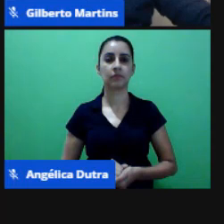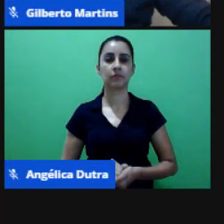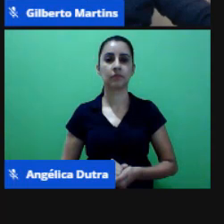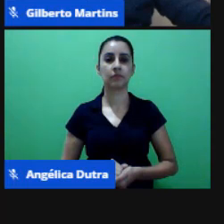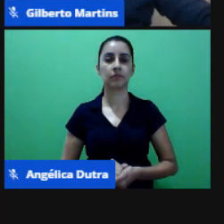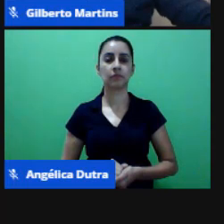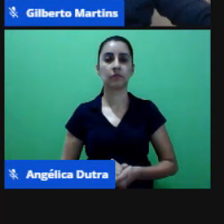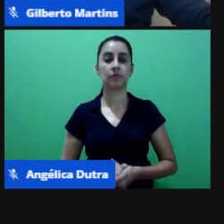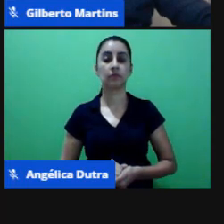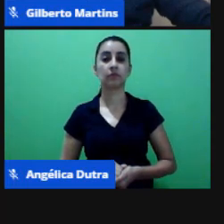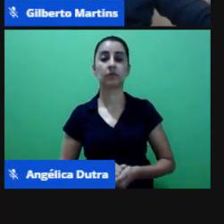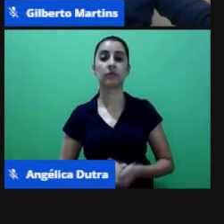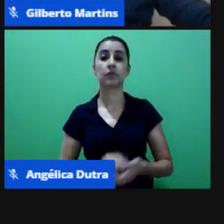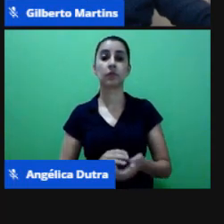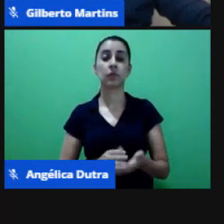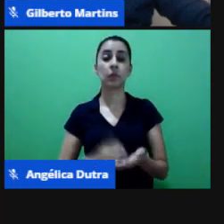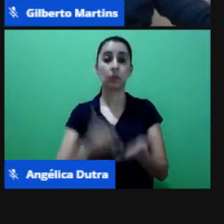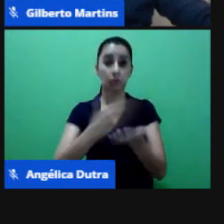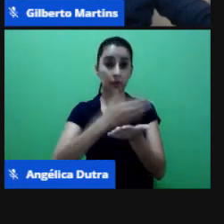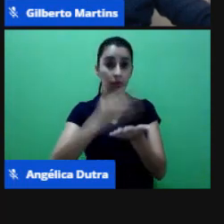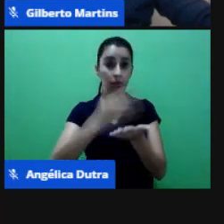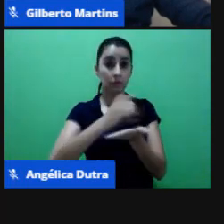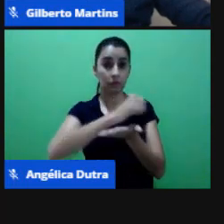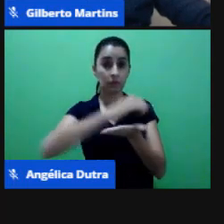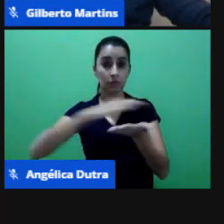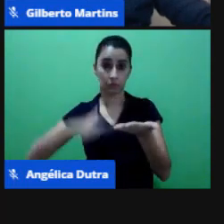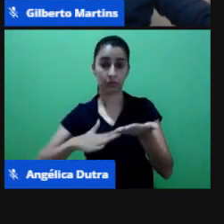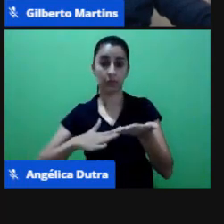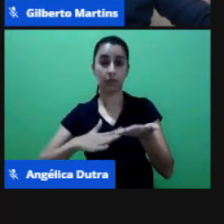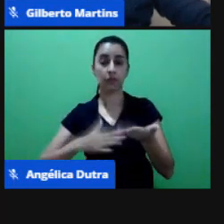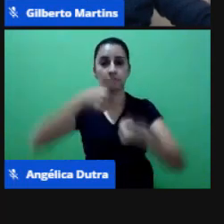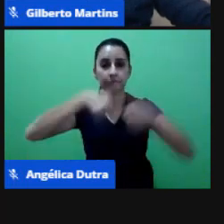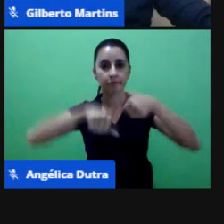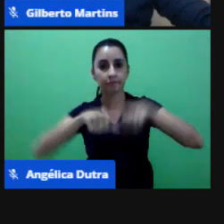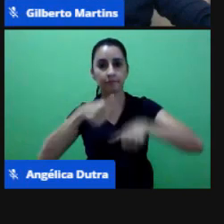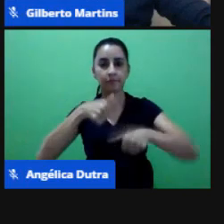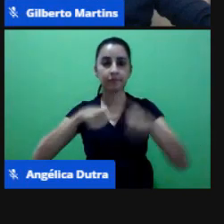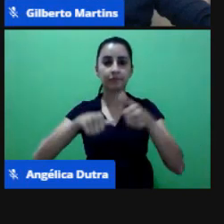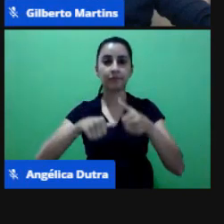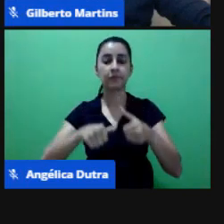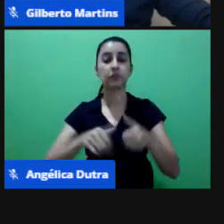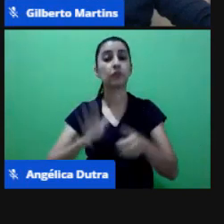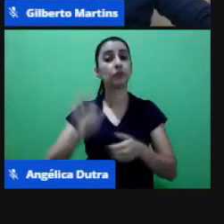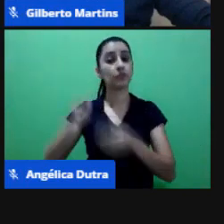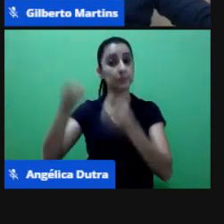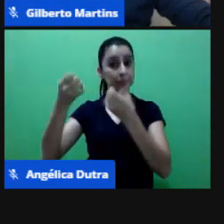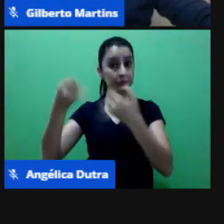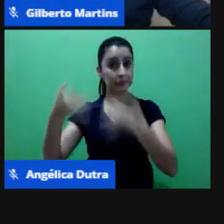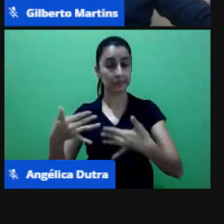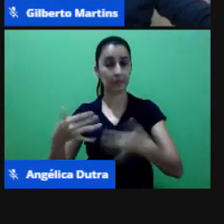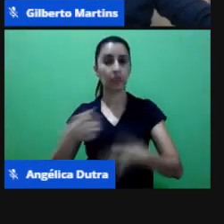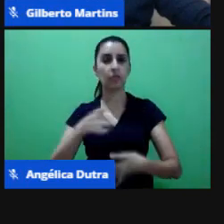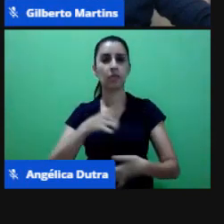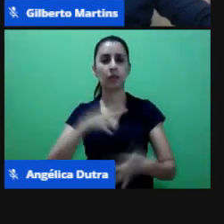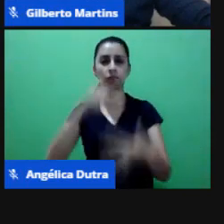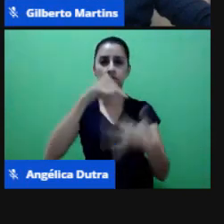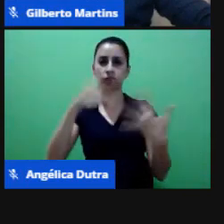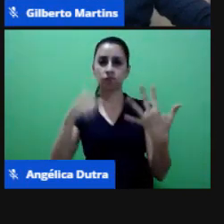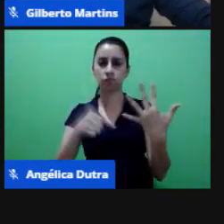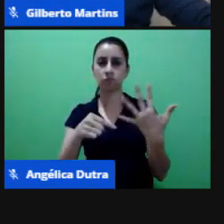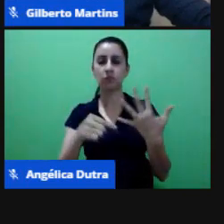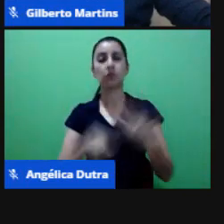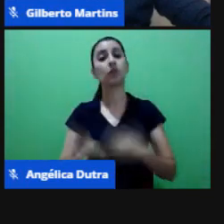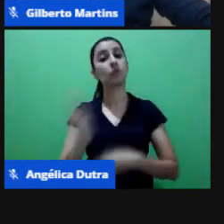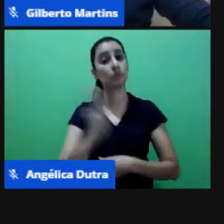Esse caderno diagnóstico, de atividades diagnósticas, como já foi dito, alguns itens foram